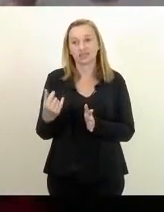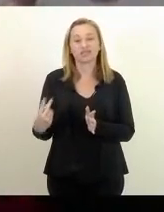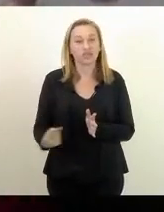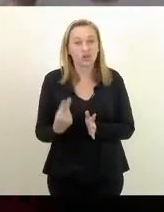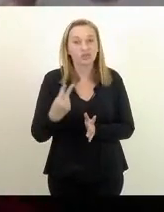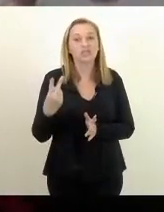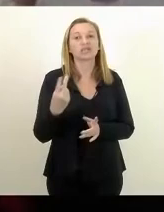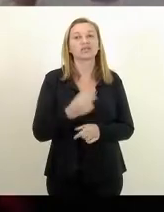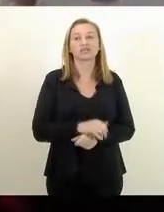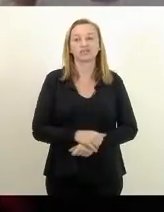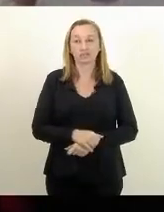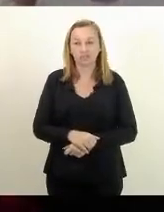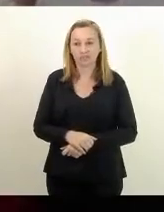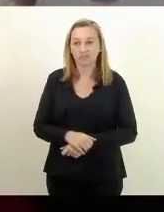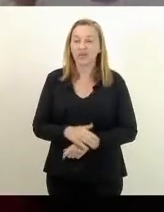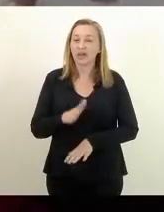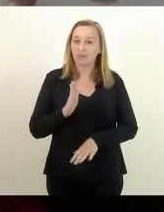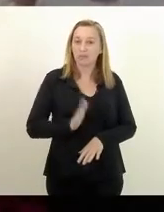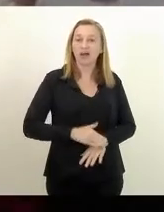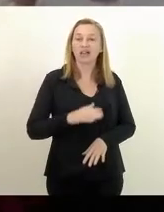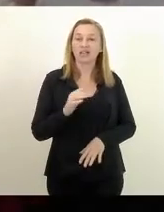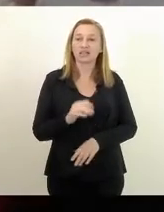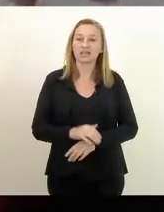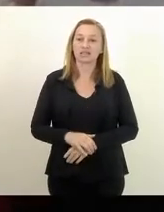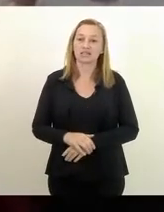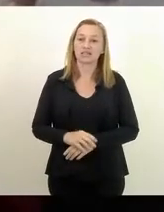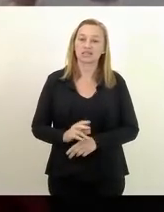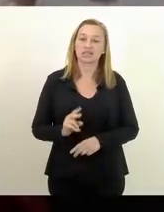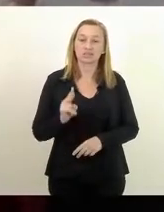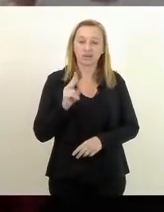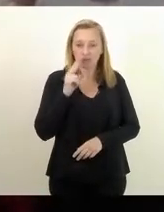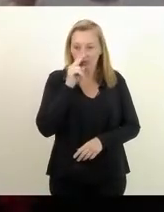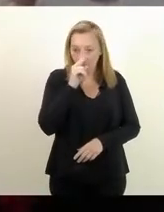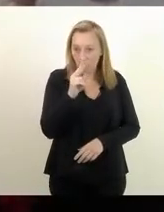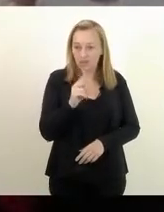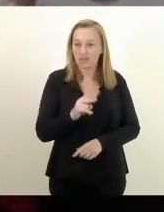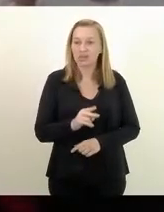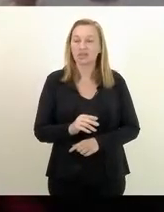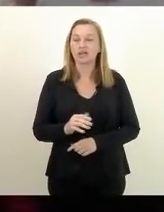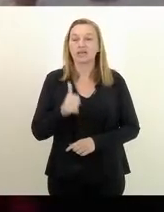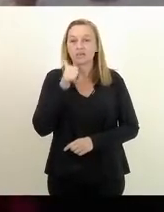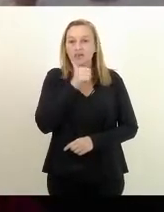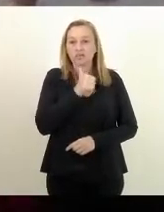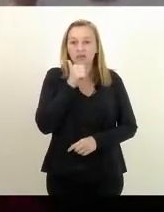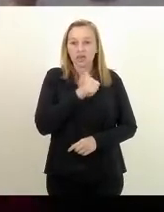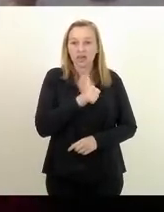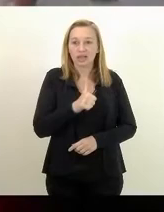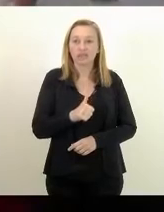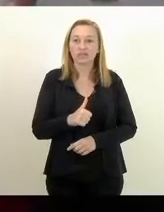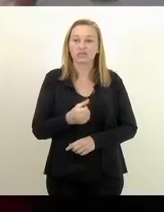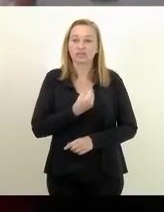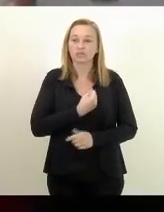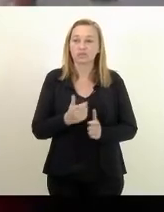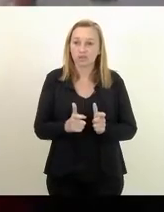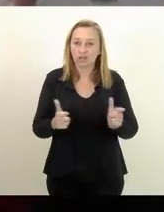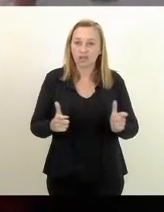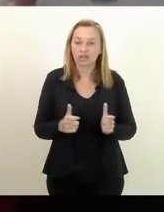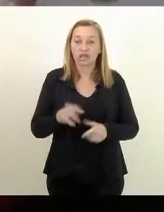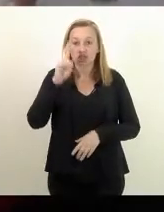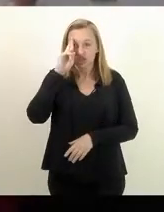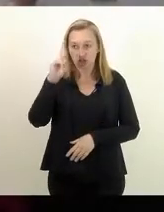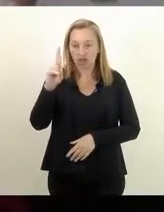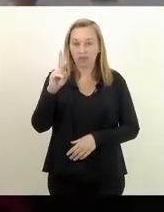importante, é mais um mecanismo de fortalecimento das mulheres que em sua maioria chefiam